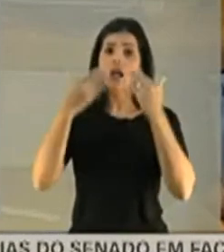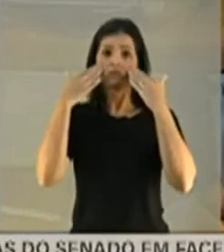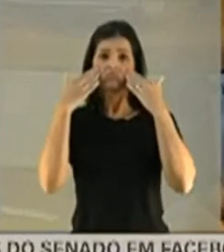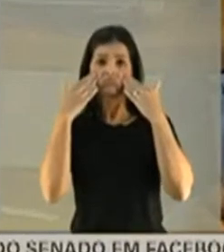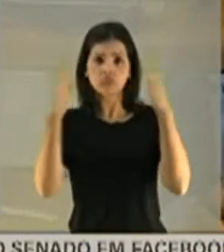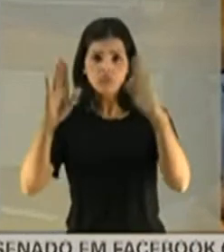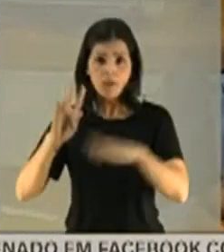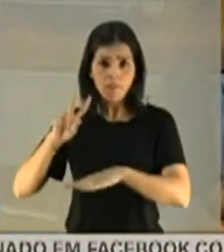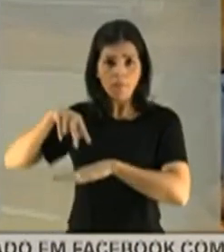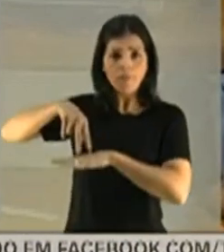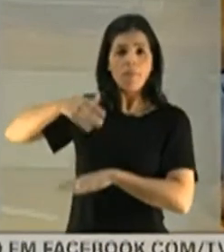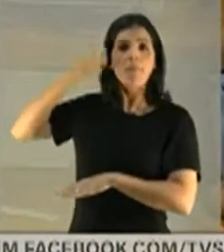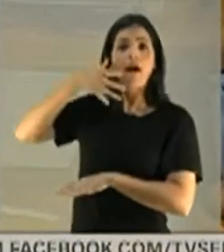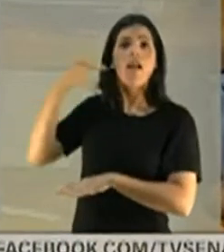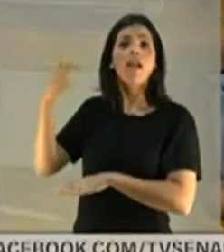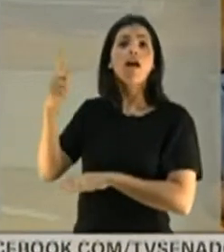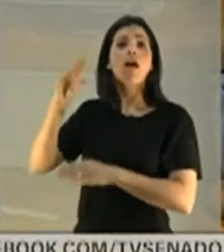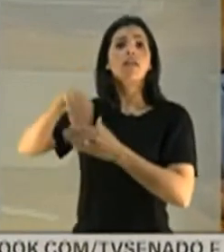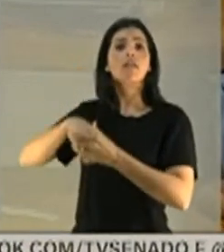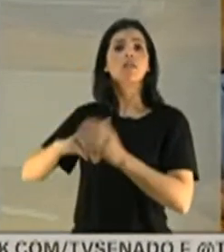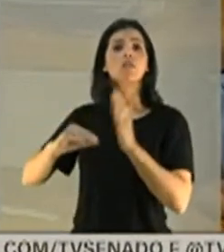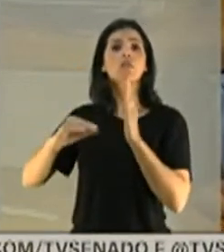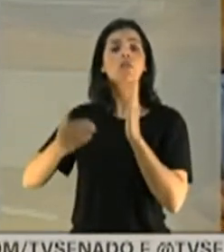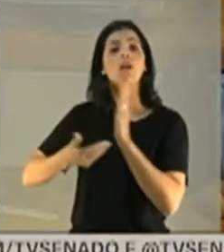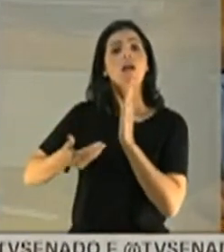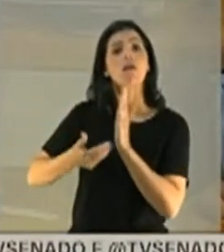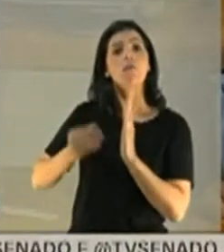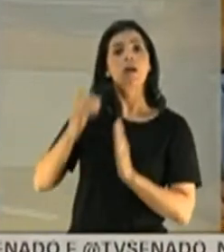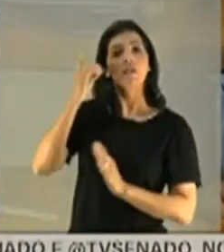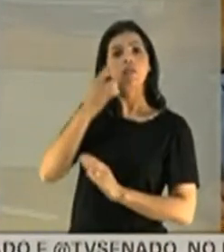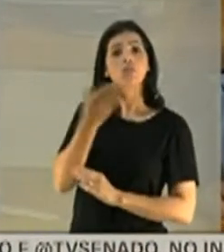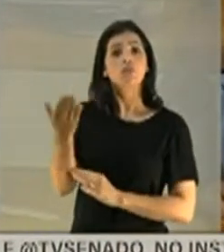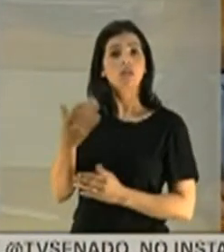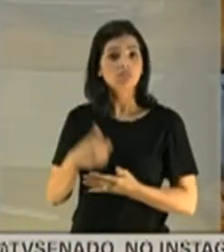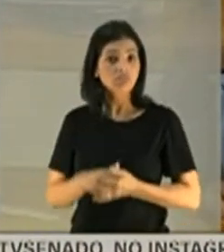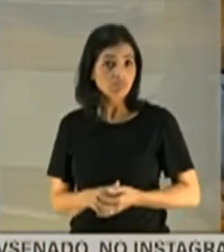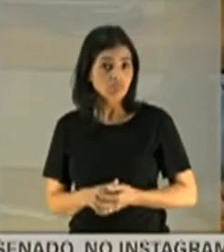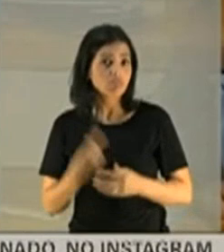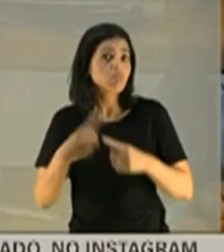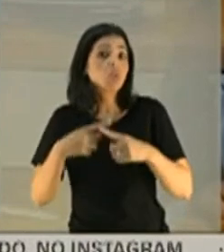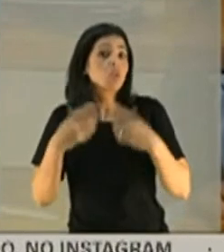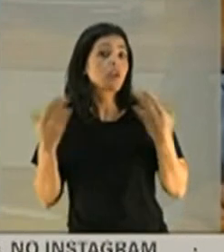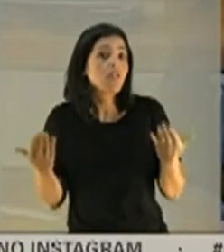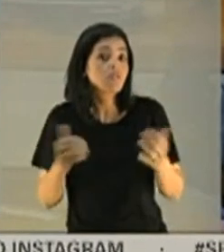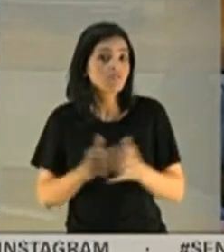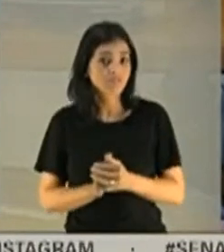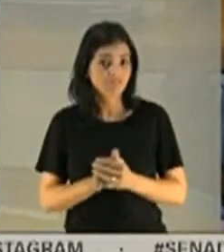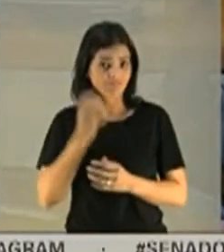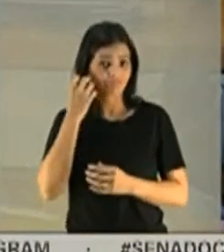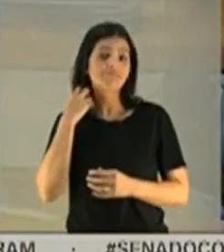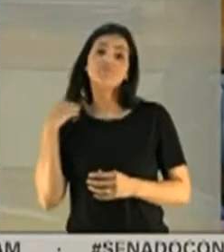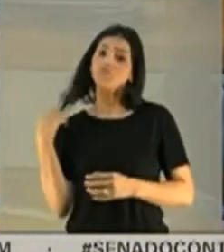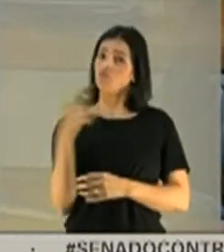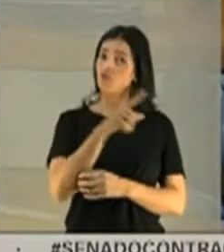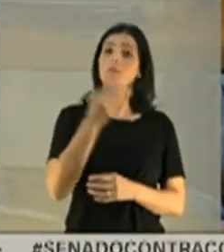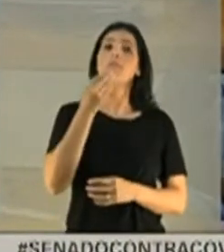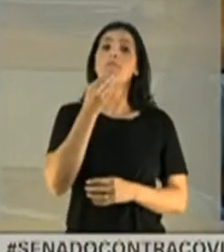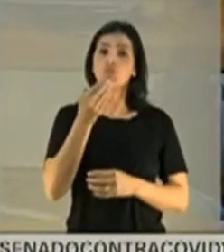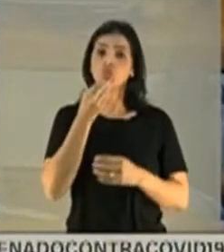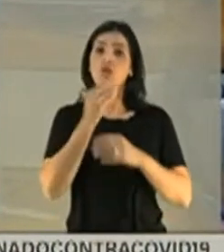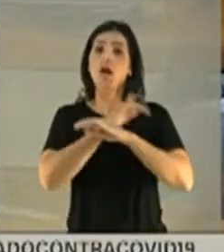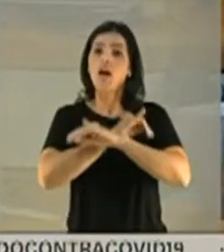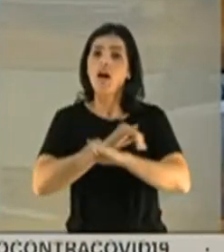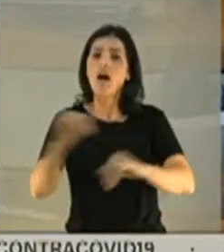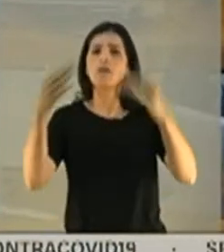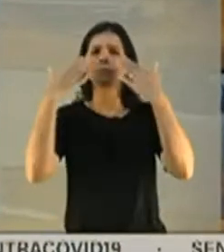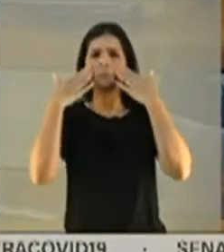no momento em que, confirmado os fatos relatados por Vossa Senhoria, dano maior ao erário